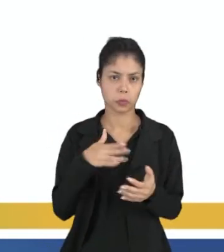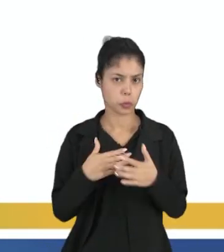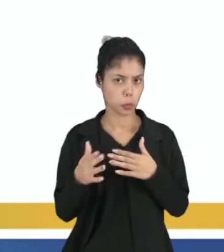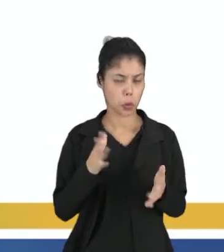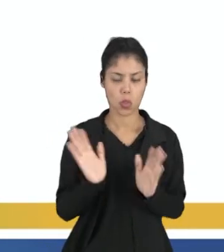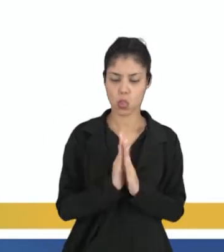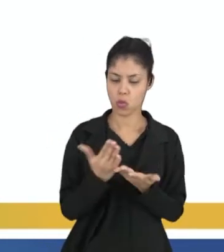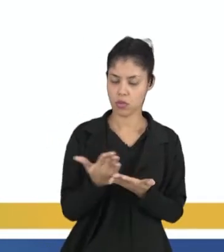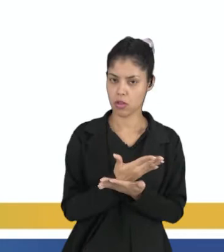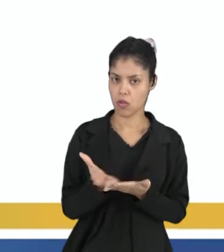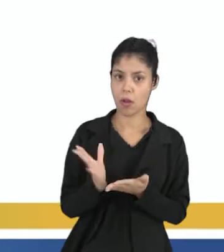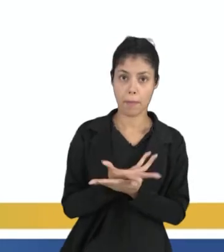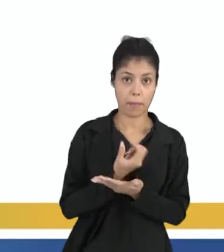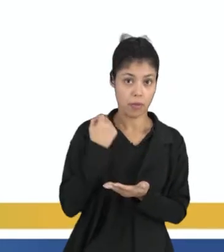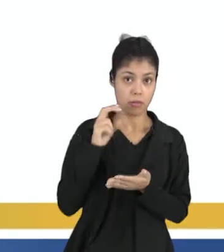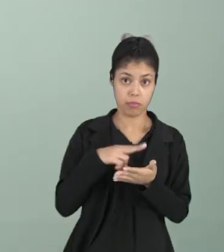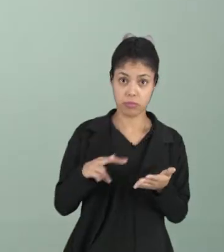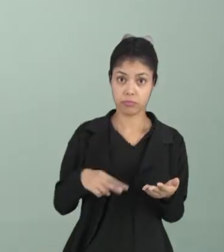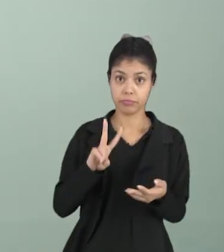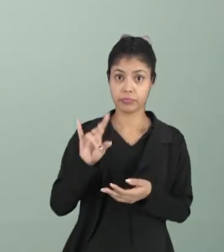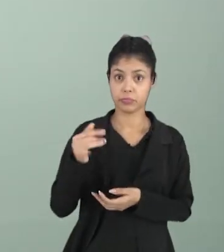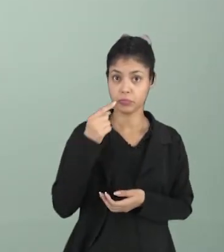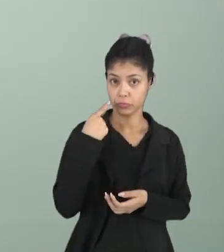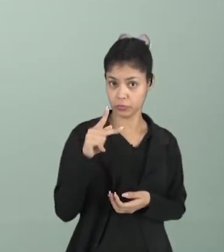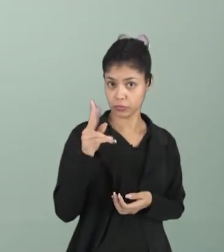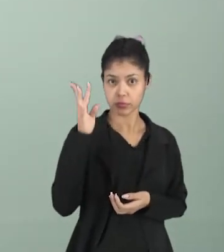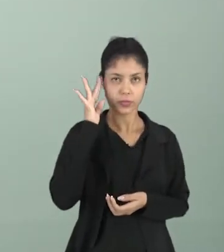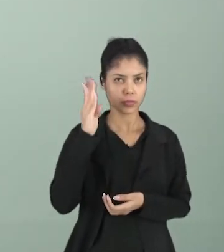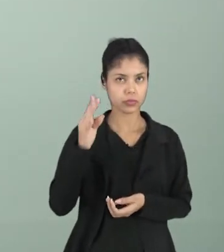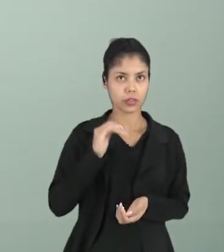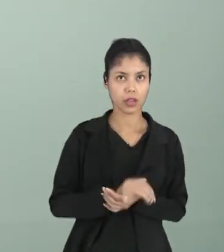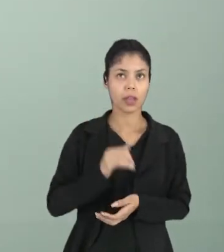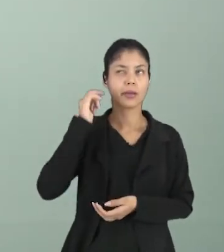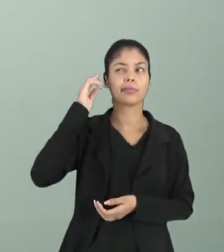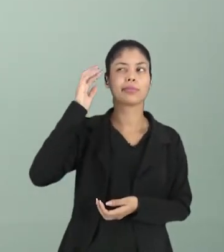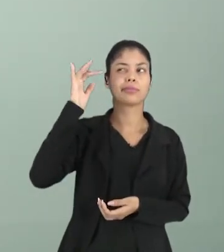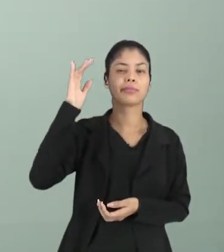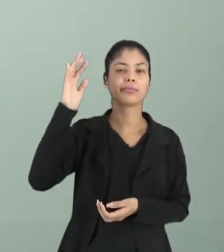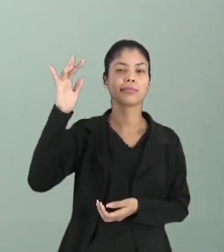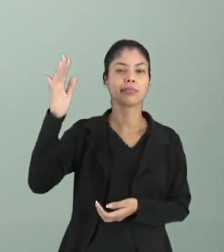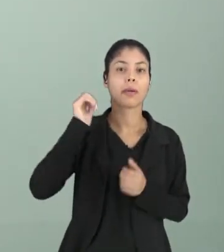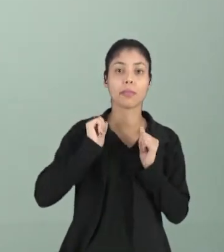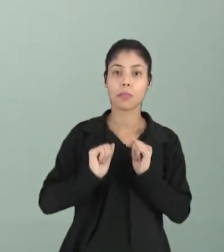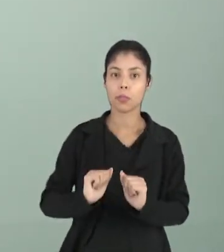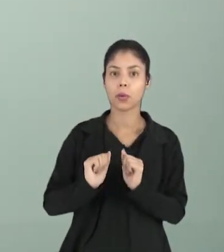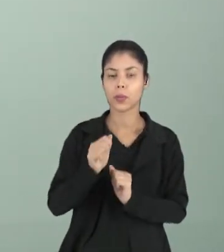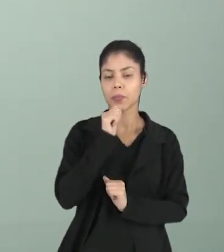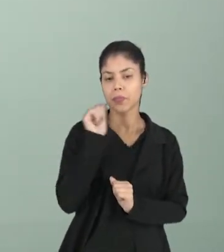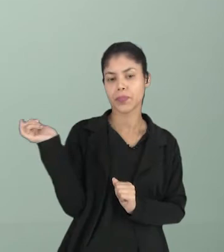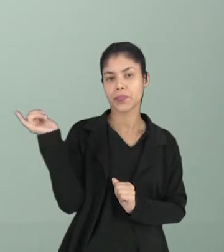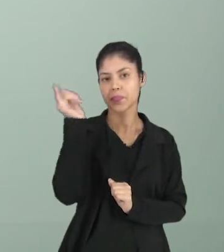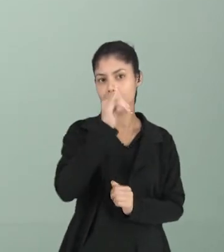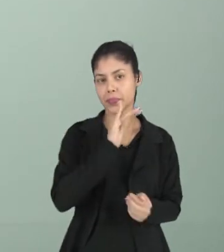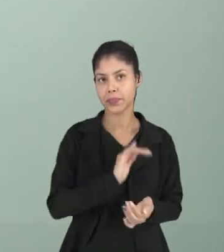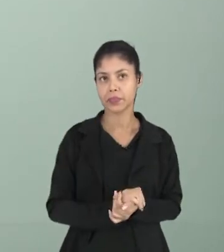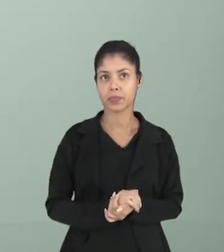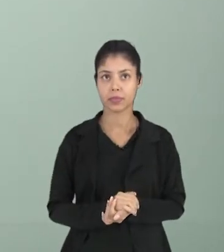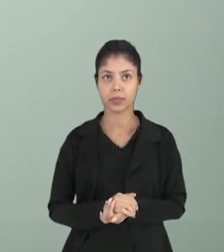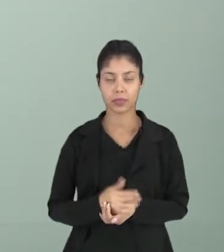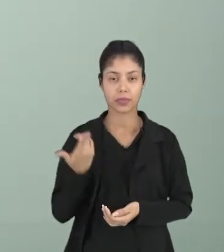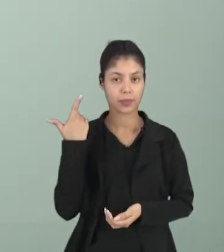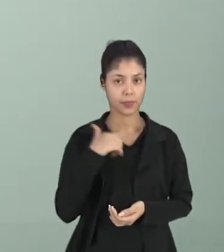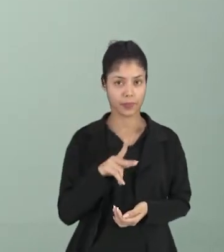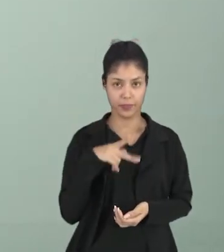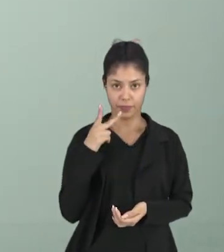do livro que você pega para ler, a sua imaginação ela flutua. Você pode viajar. Eu